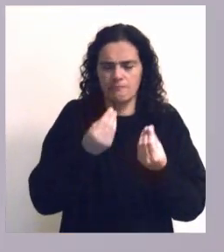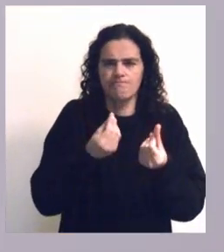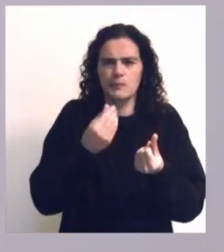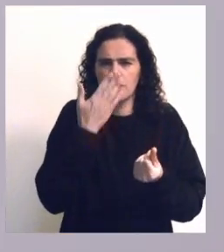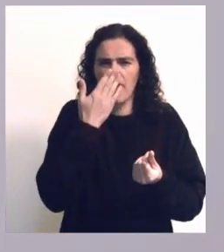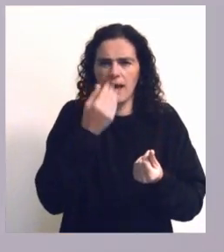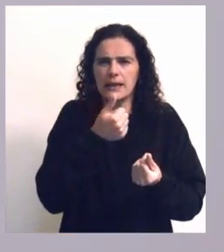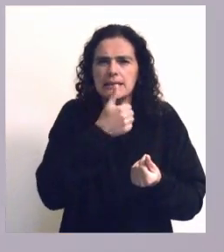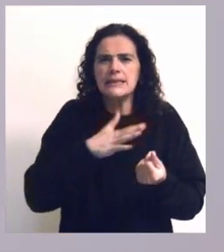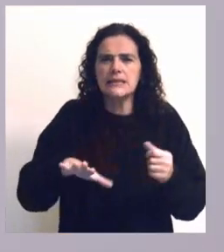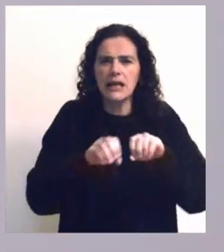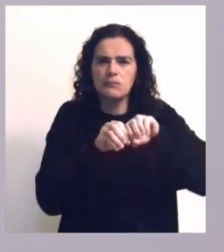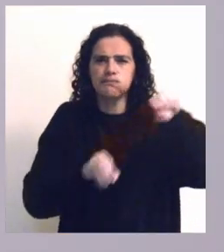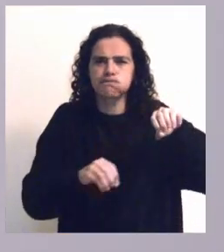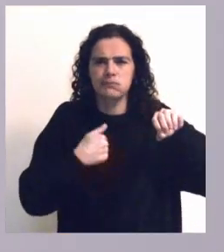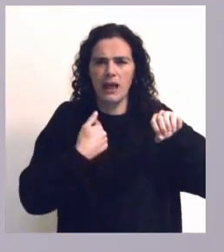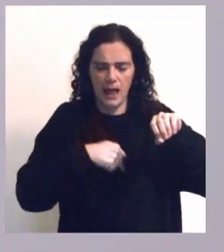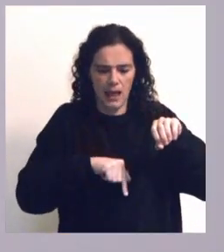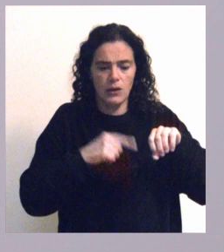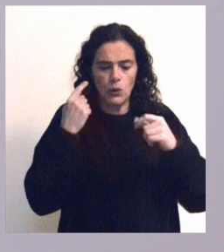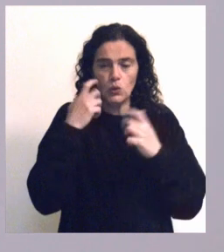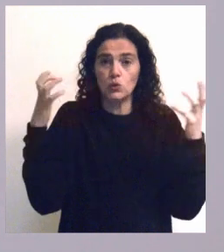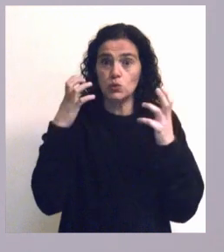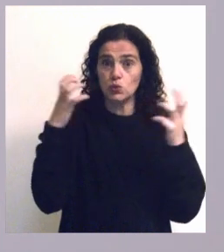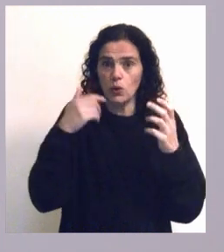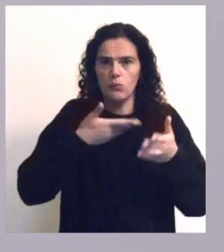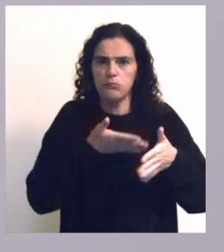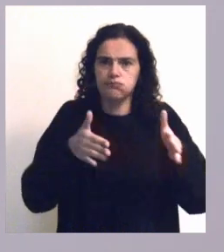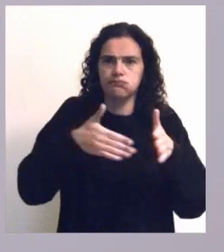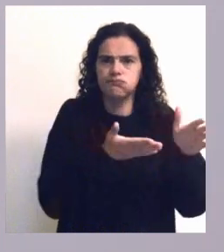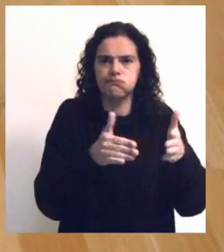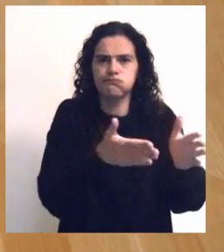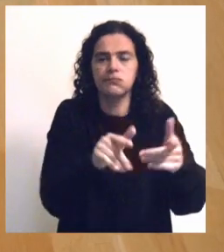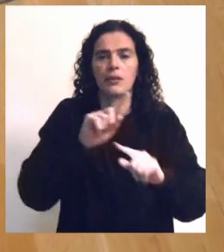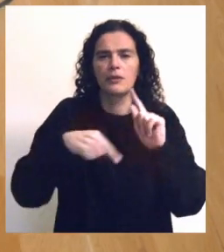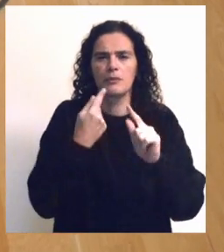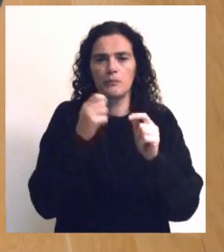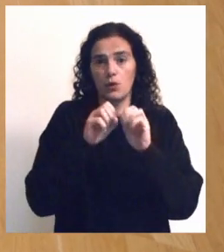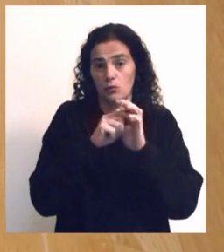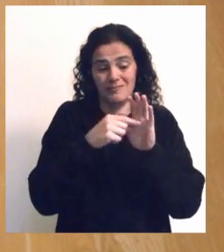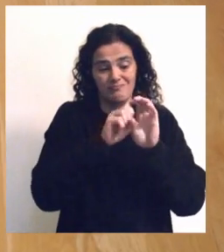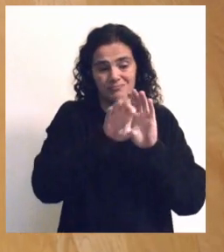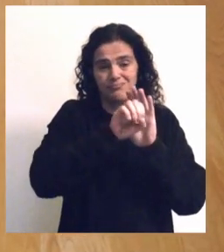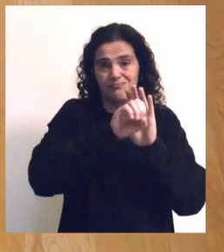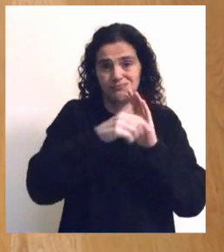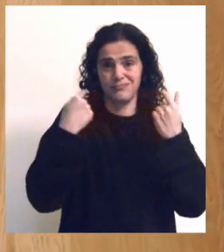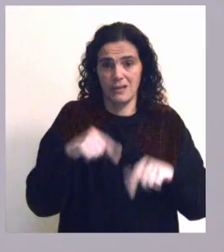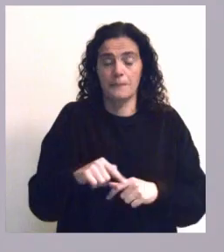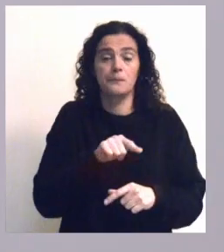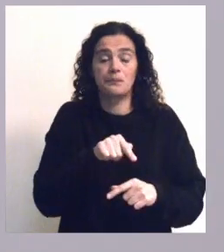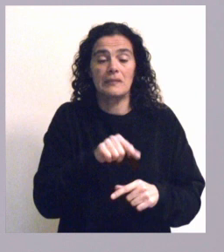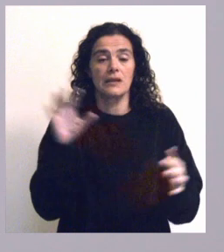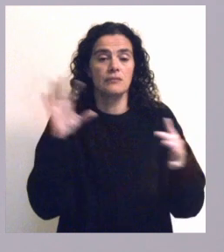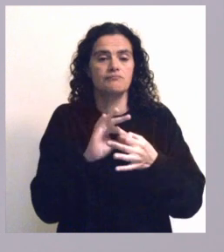enfim, vasos como se fossem vasos sanguíneos dentro dos quais o som é percorrido e depois é emitido pelos altifalantes.